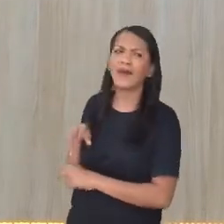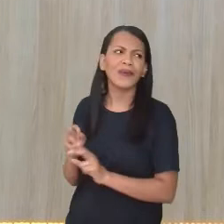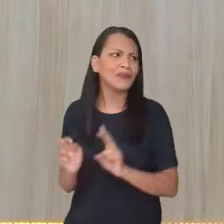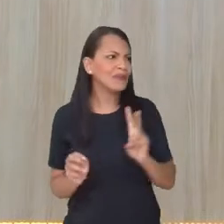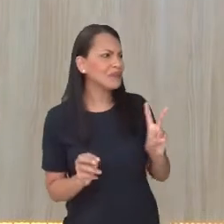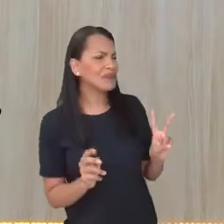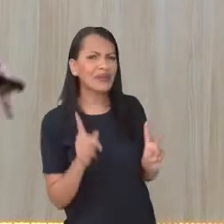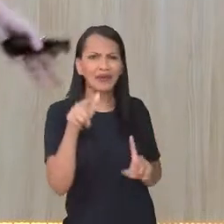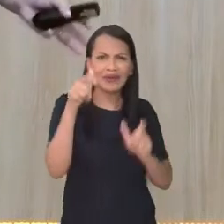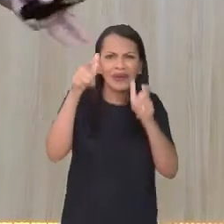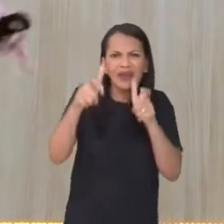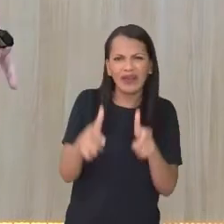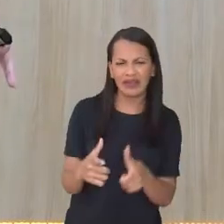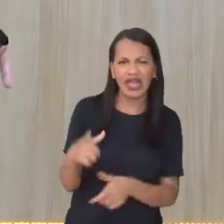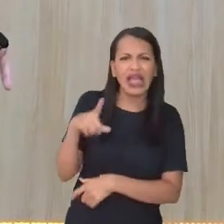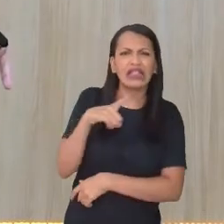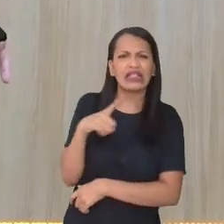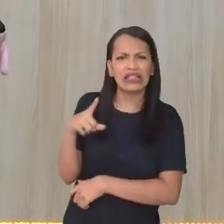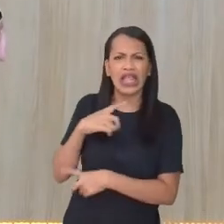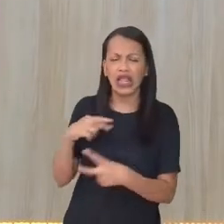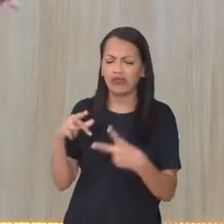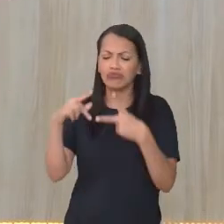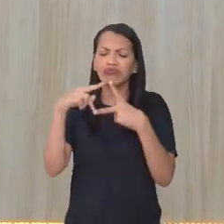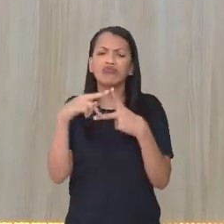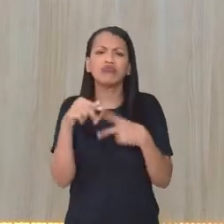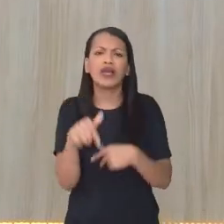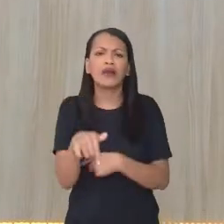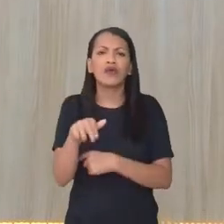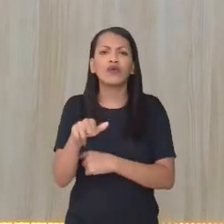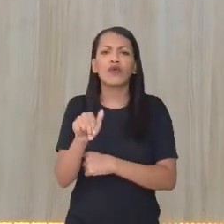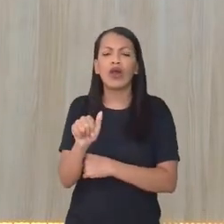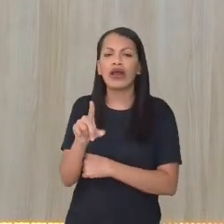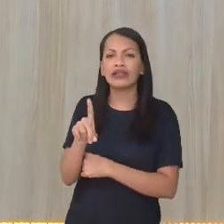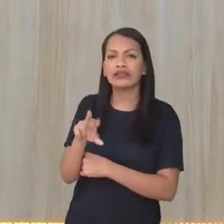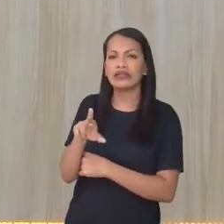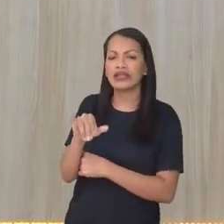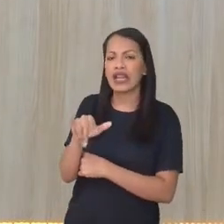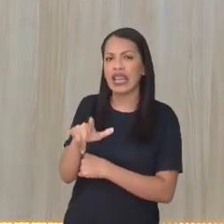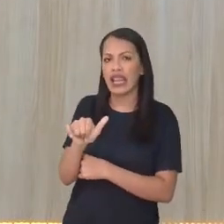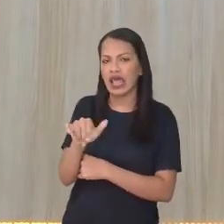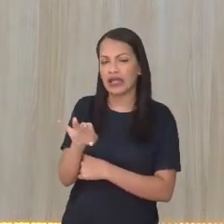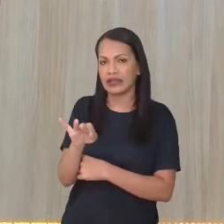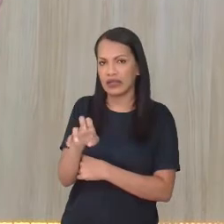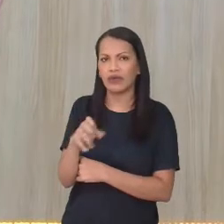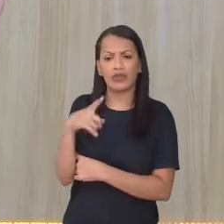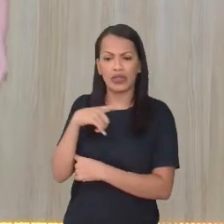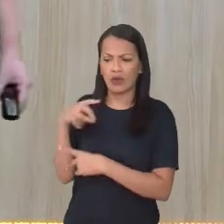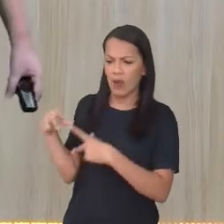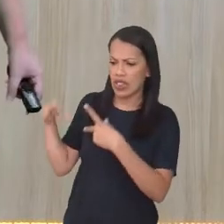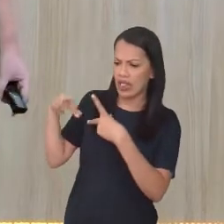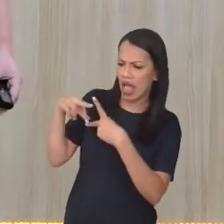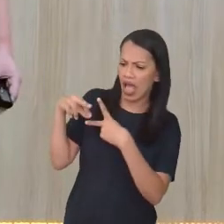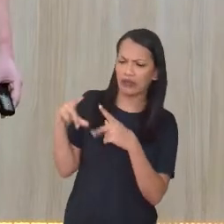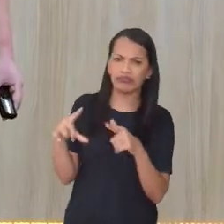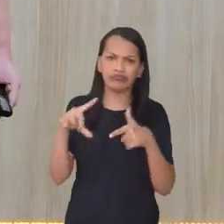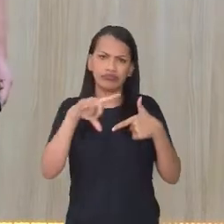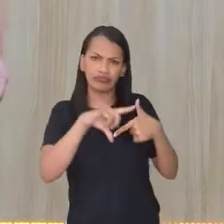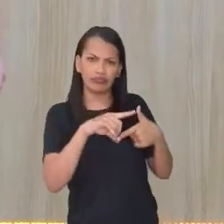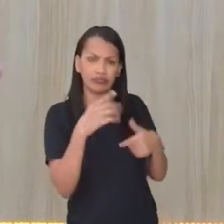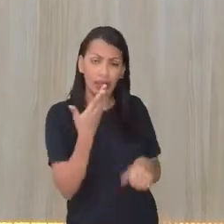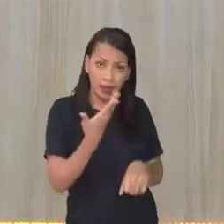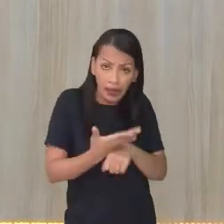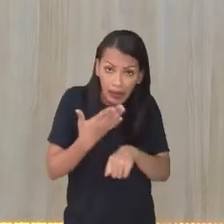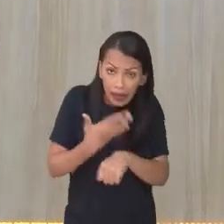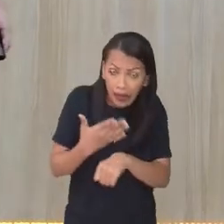onde você está. Onde é que tem quadrilátero? Quais deles são retângulos? Tem algum quadrado? Isso é um bom